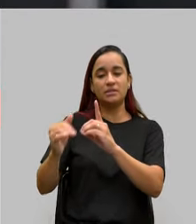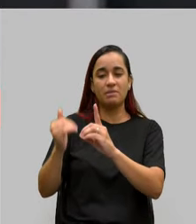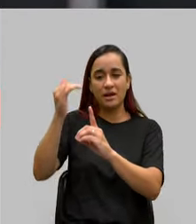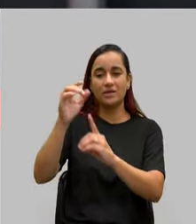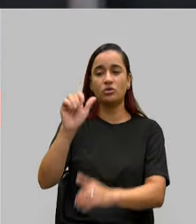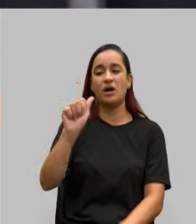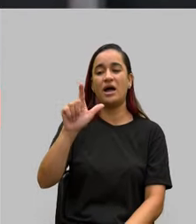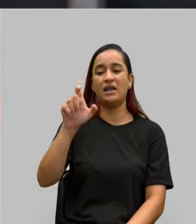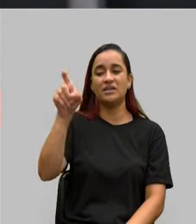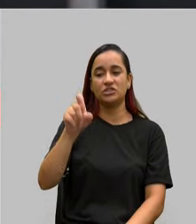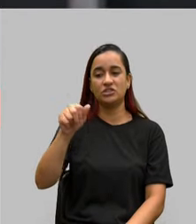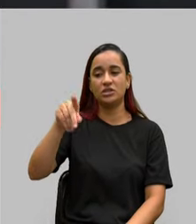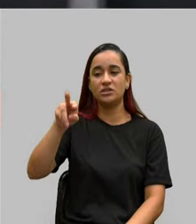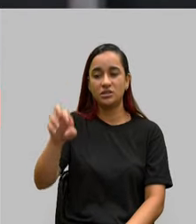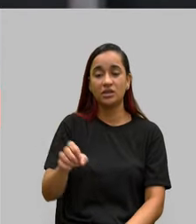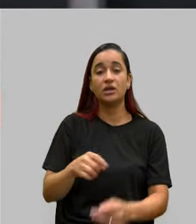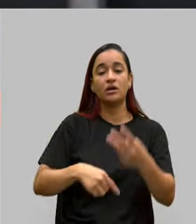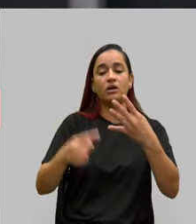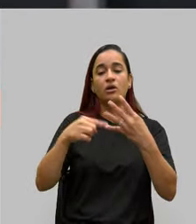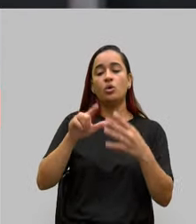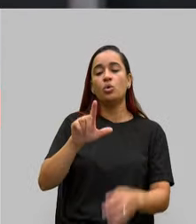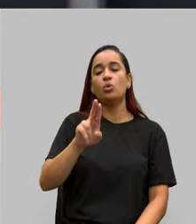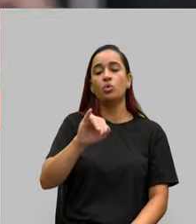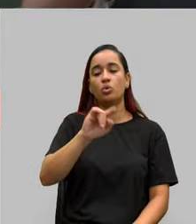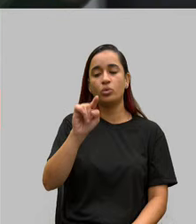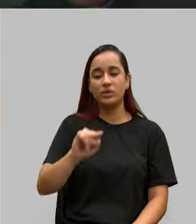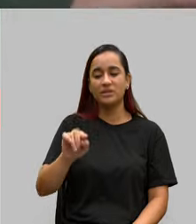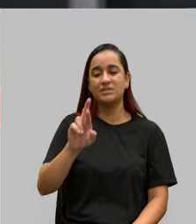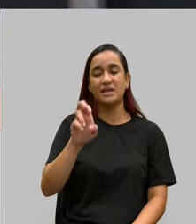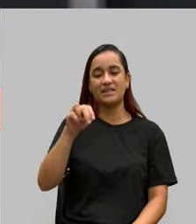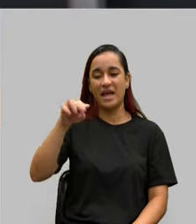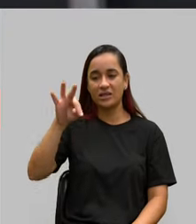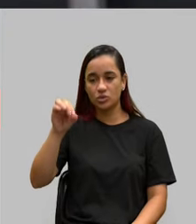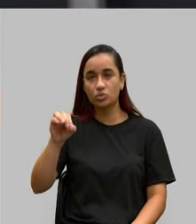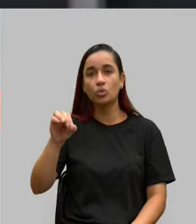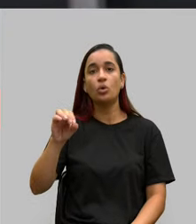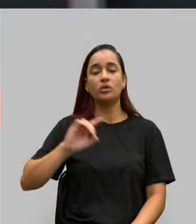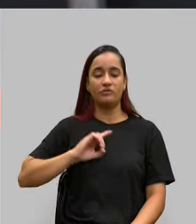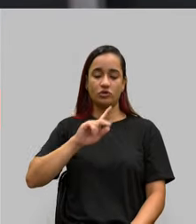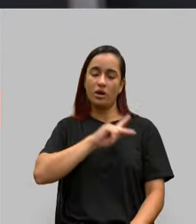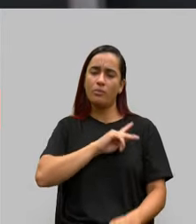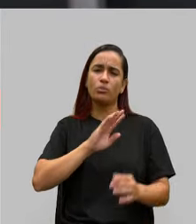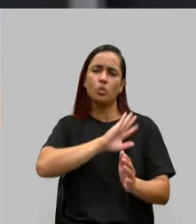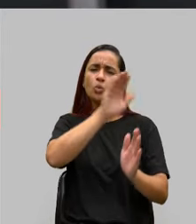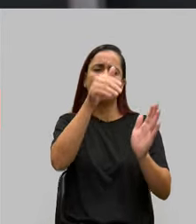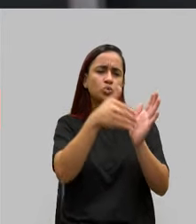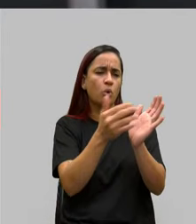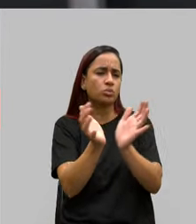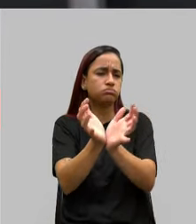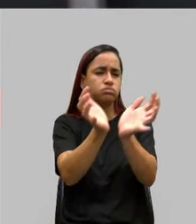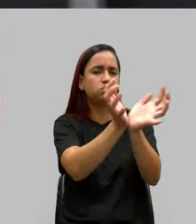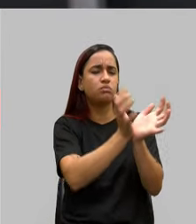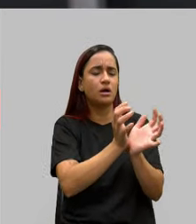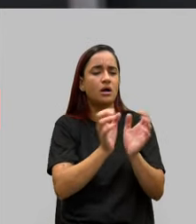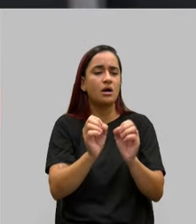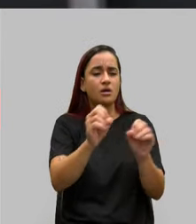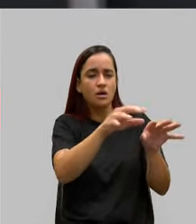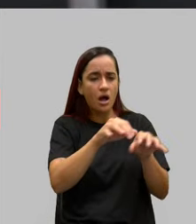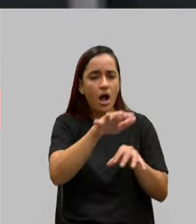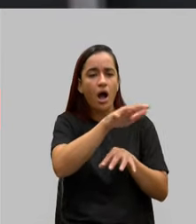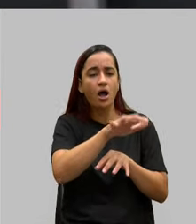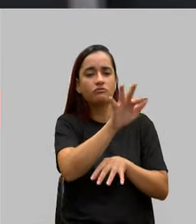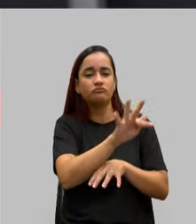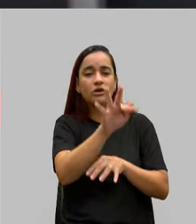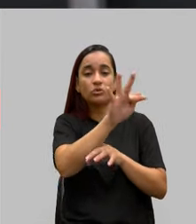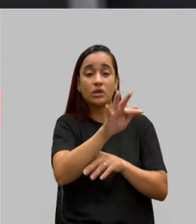luí Renato da Defensoria Pública Dr Walter toda a parte da academia acess eh a associação Amim